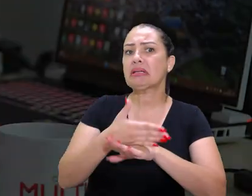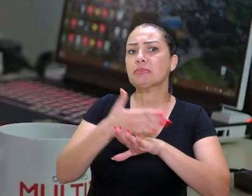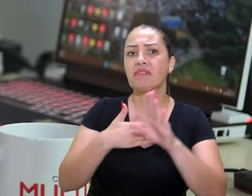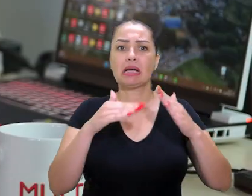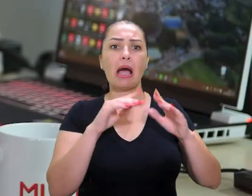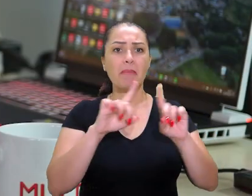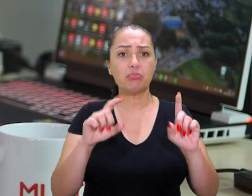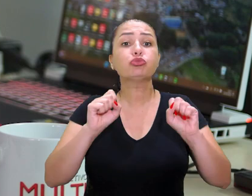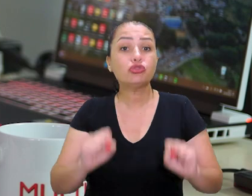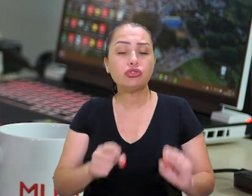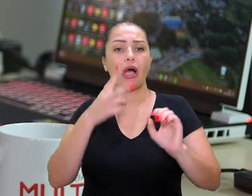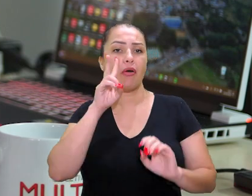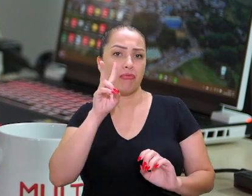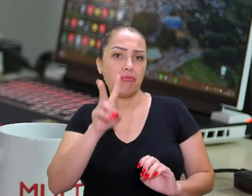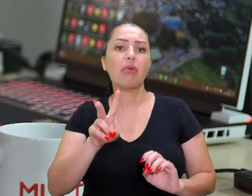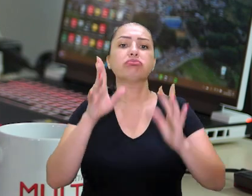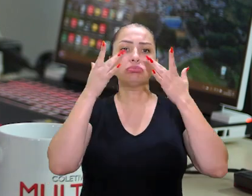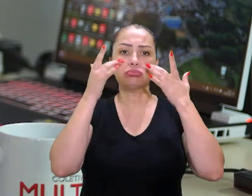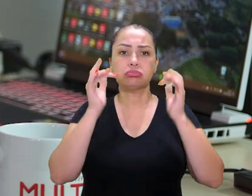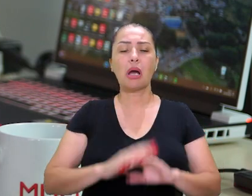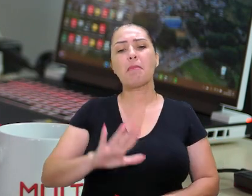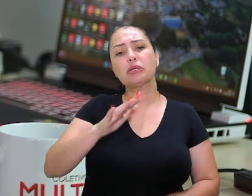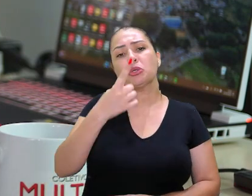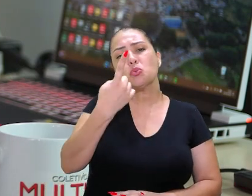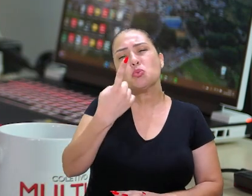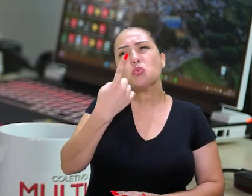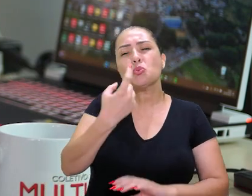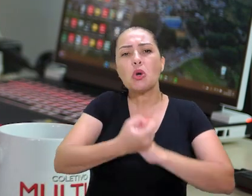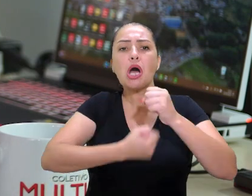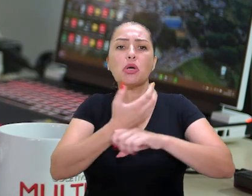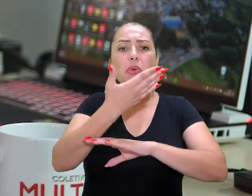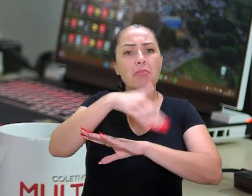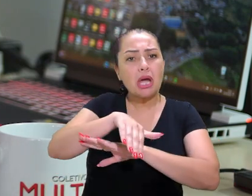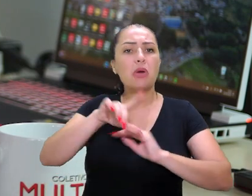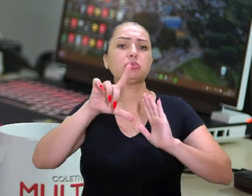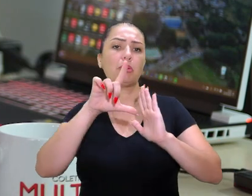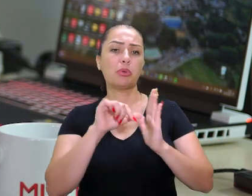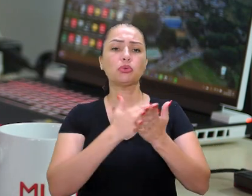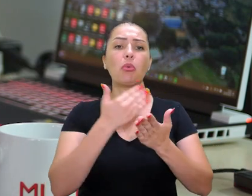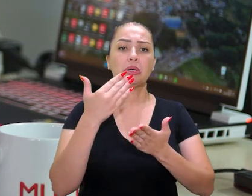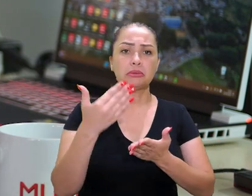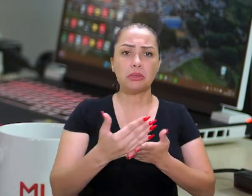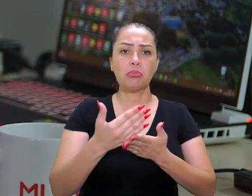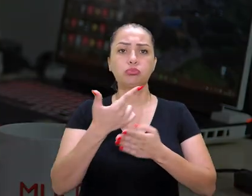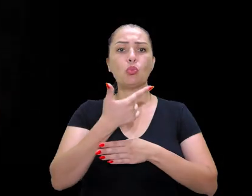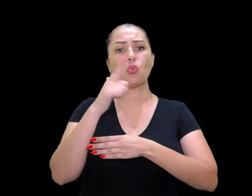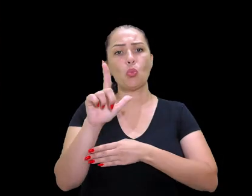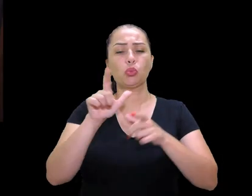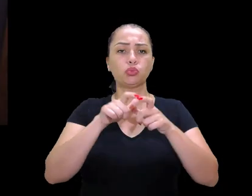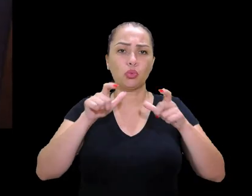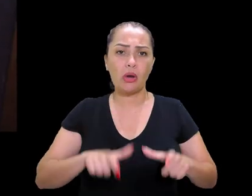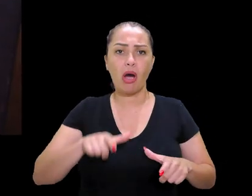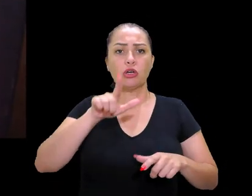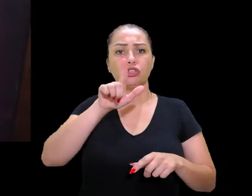a Elíria sempre conosco. Ficamos 1 ano e meio nesse espaço, depois passamos a gerenciar um espaço que ficava na